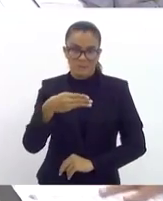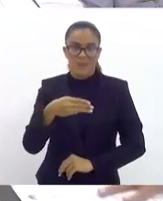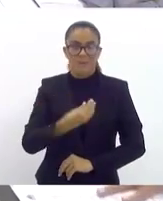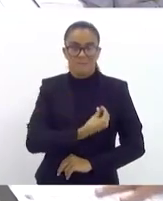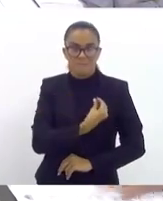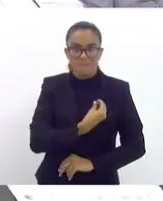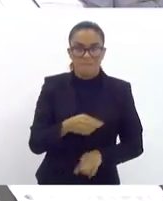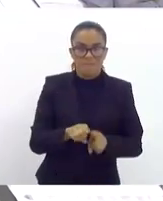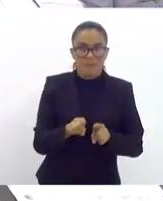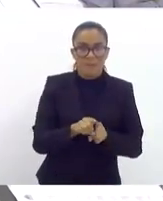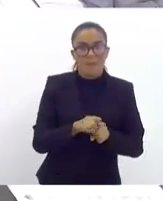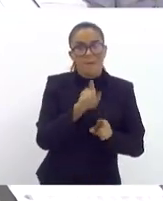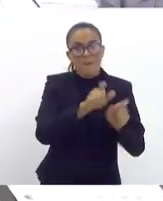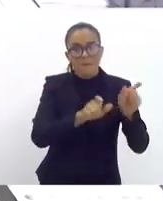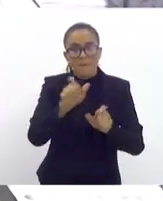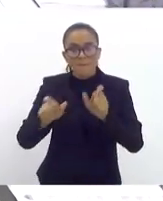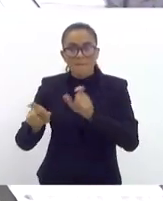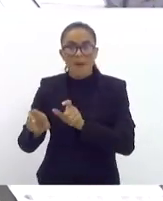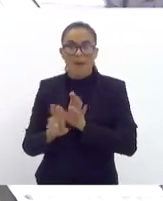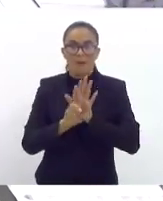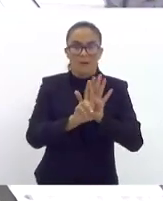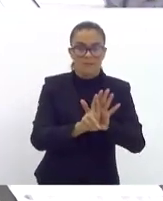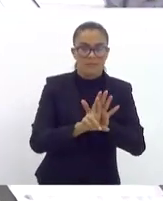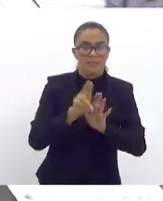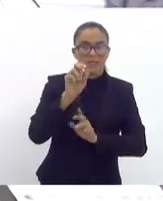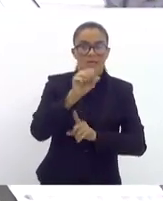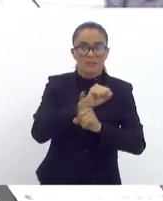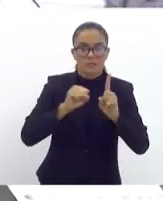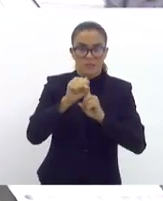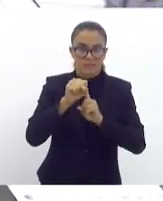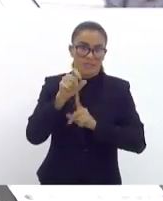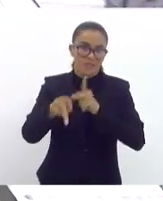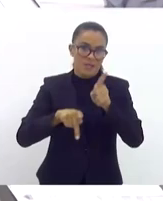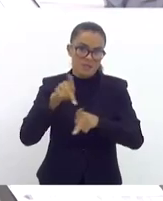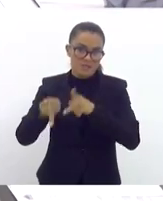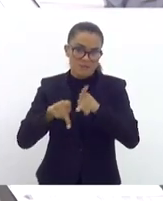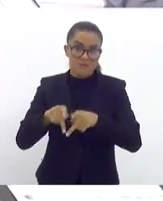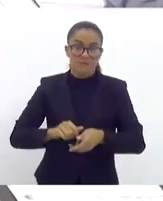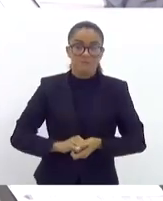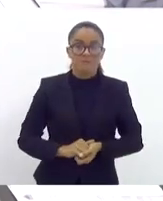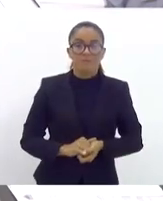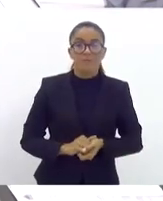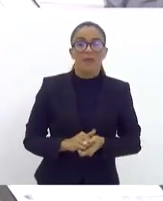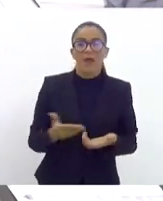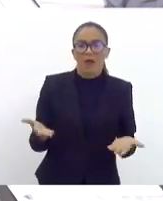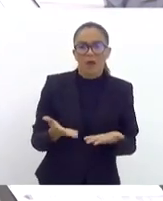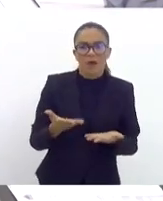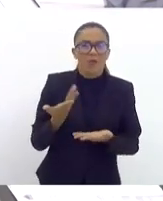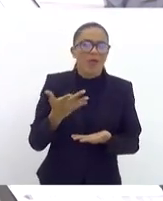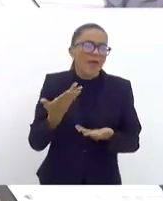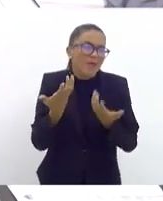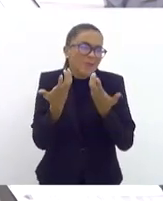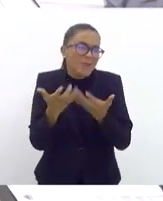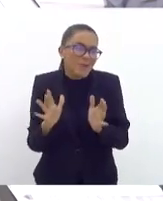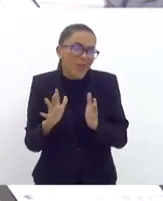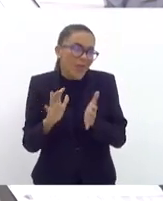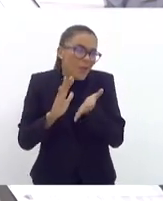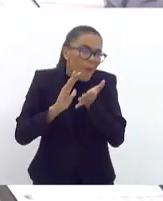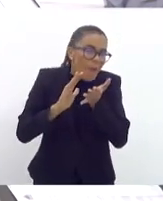membros da sociedade civil que acompanham a sessão Presidente não querendo tomar o tempo de vossa excelência mas